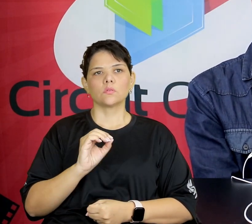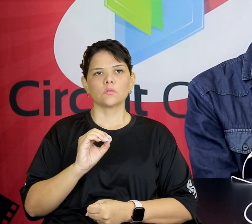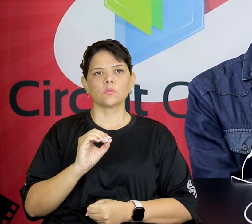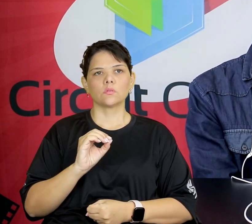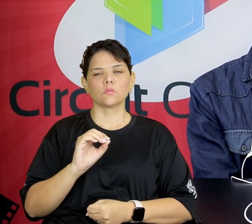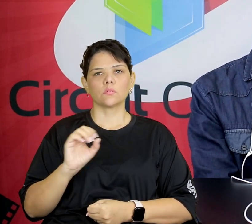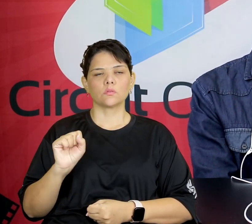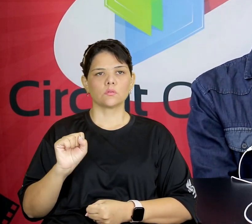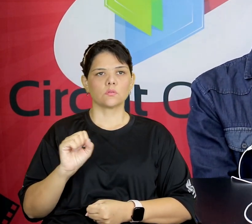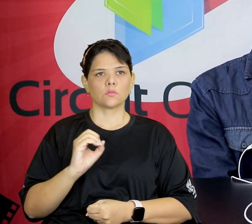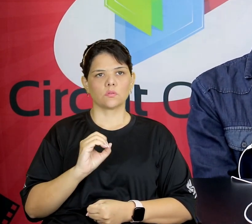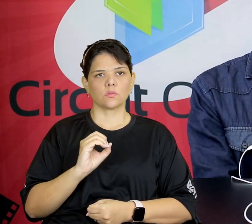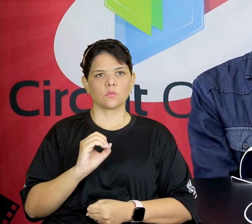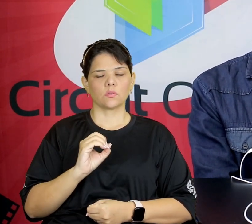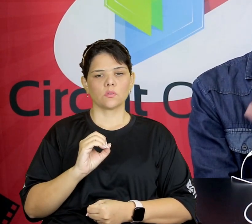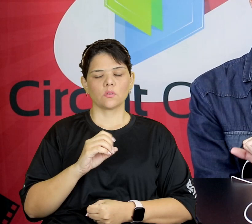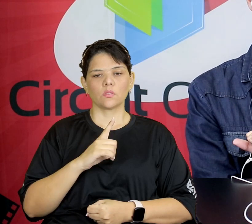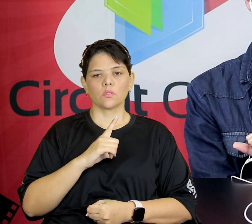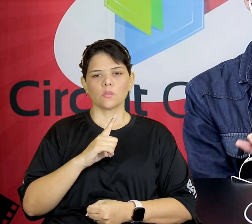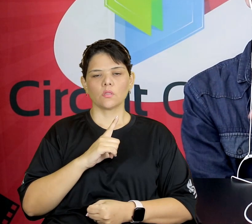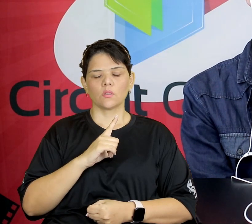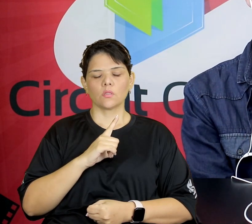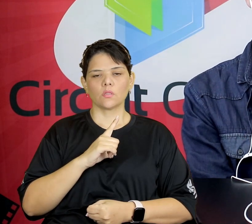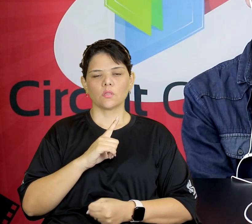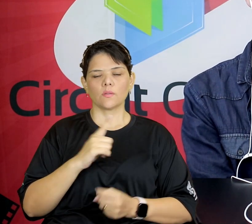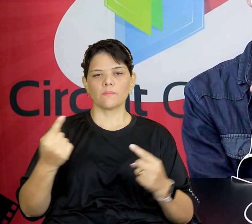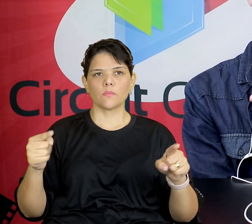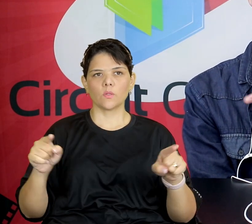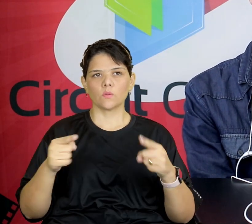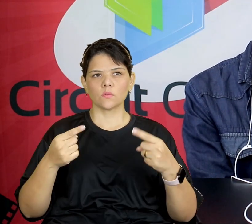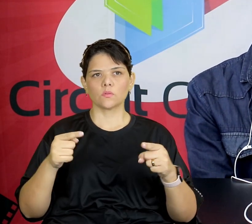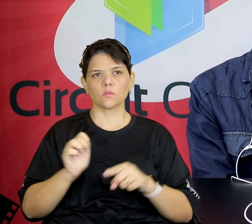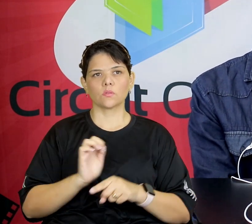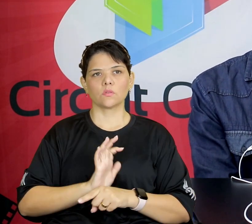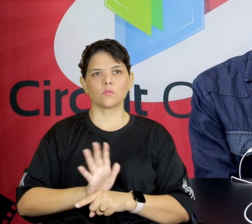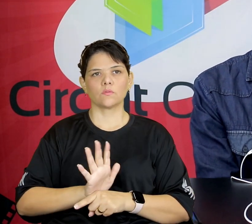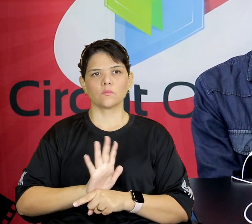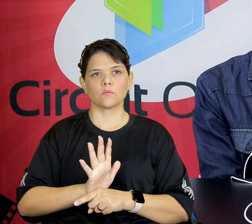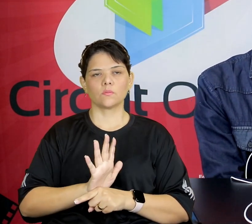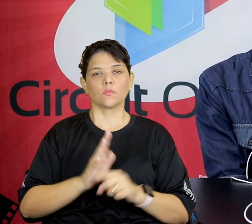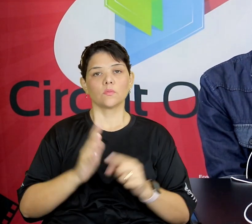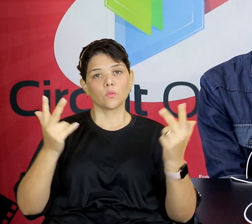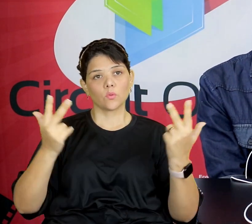Doidado. Não sei se vocês já viram esse filme também, ele é muito legal.